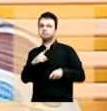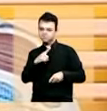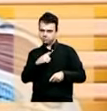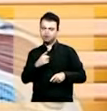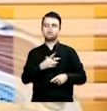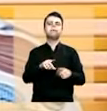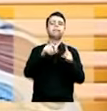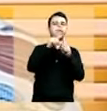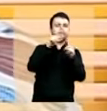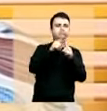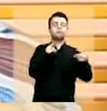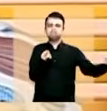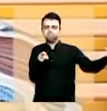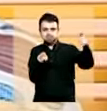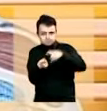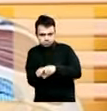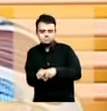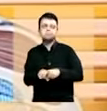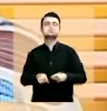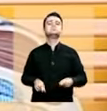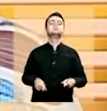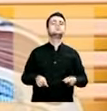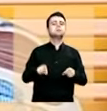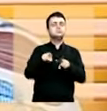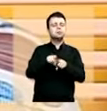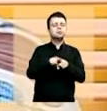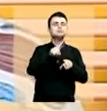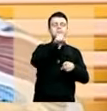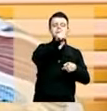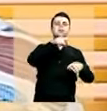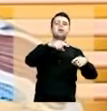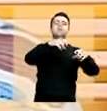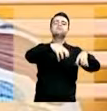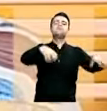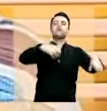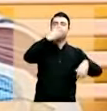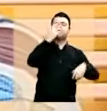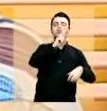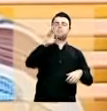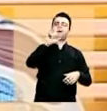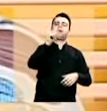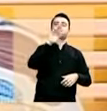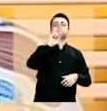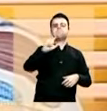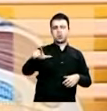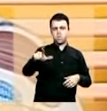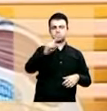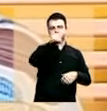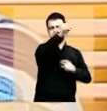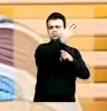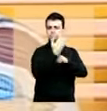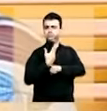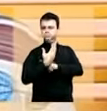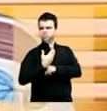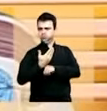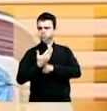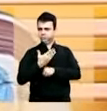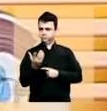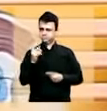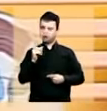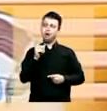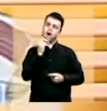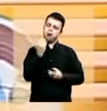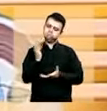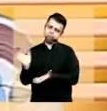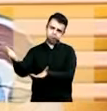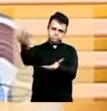parceiro, o Carrefour, a Banca de Frutas do Cabral, que nos ajudam muito. E onde nós